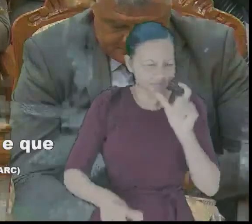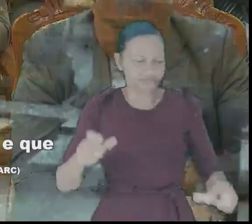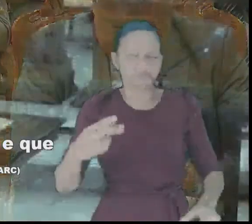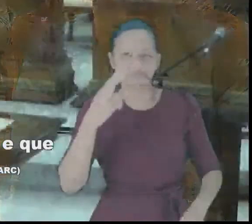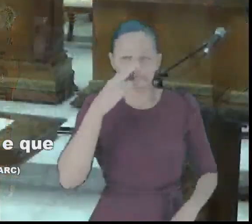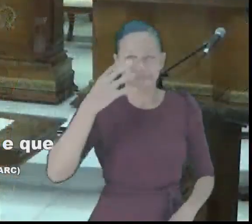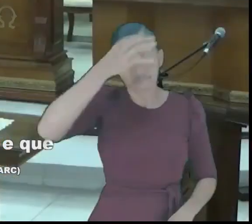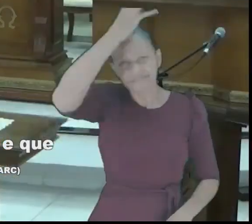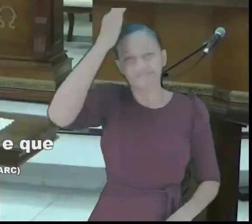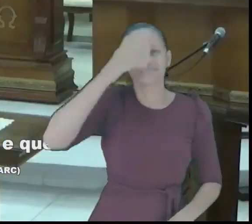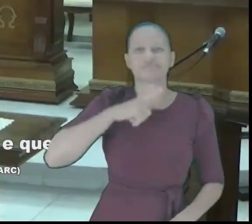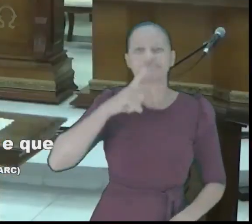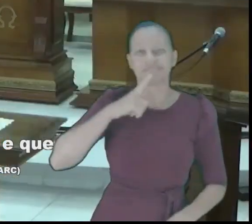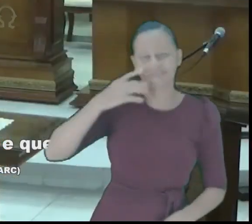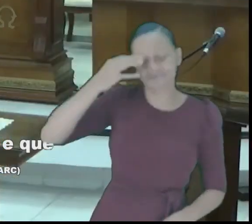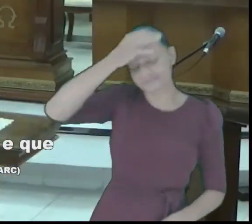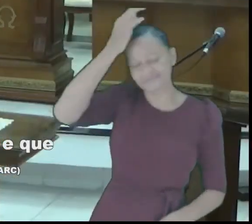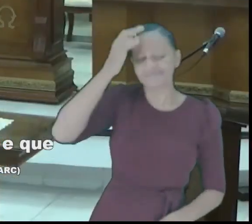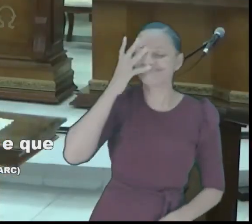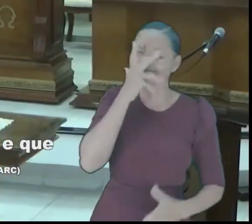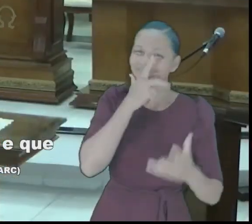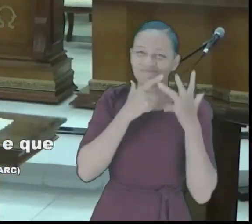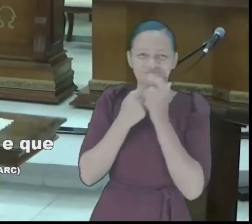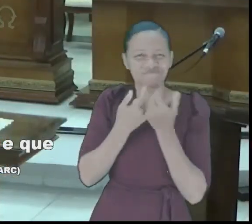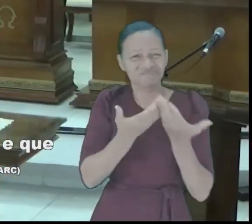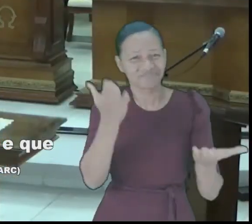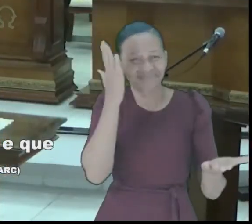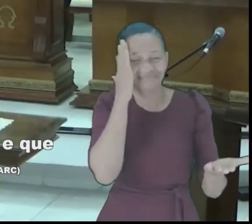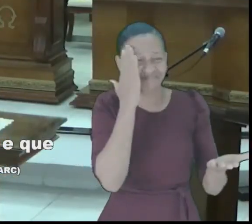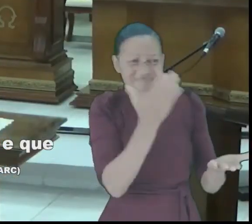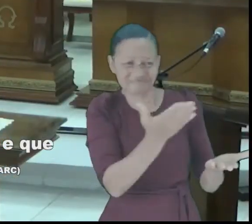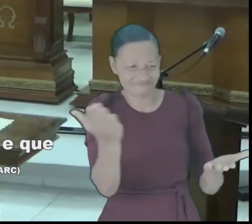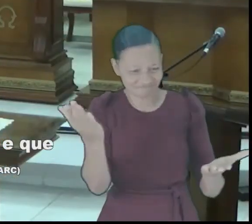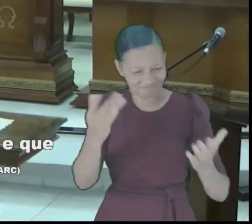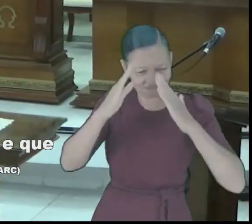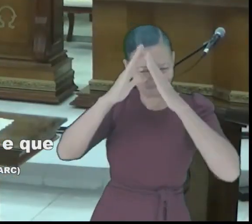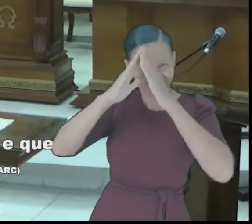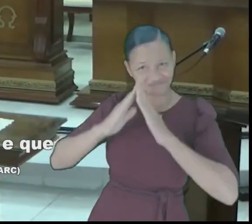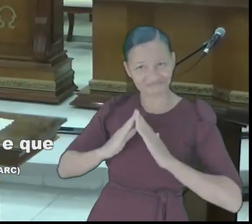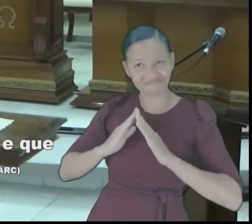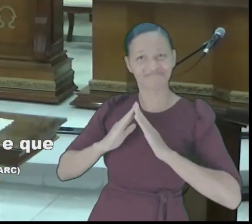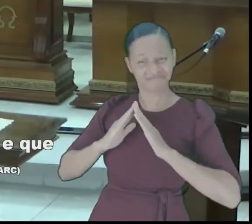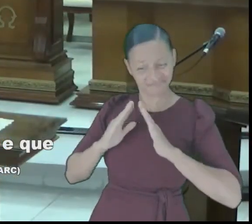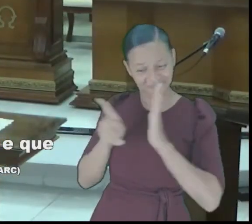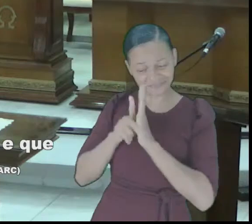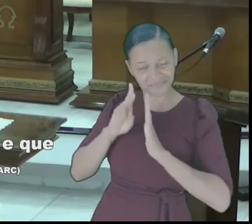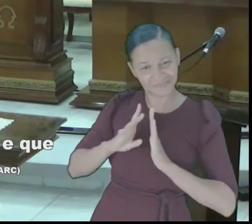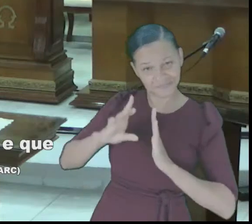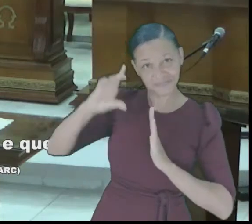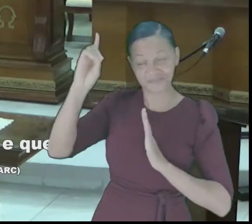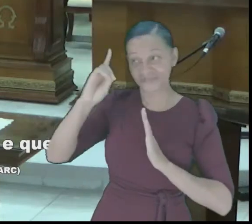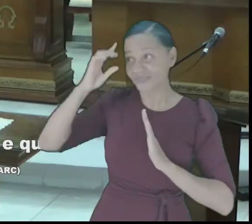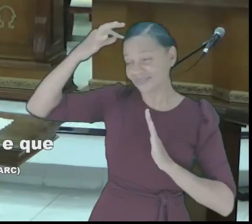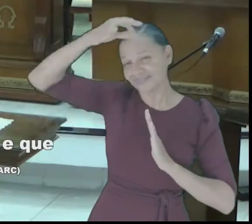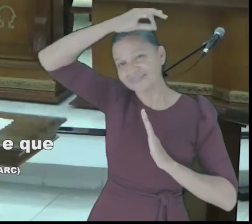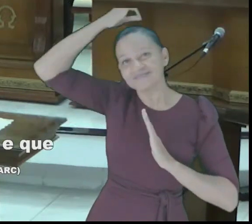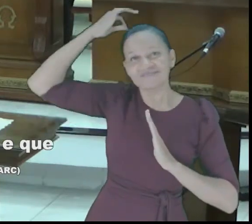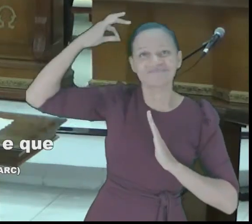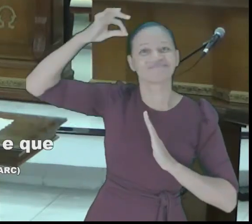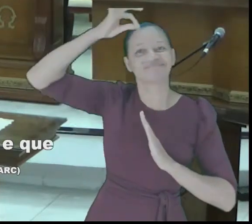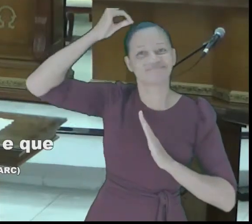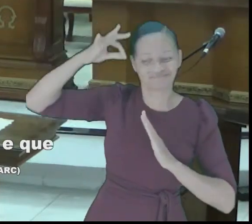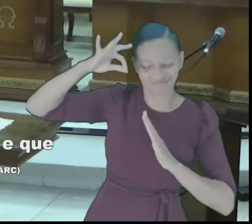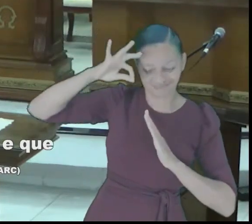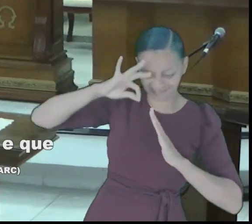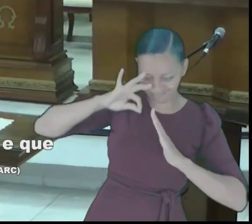Santo. Olha que coisa linda. Não sabeis vós que sois o templo de Deus e que o Espírito